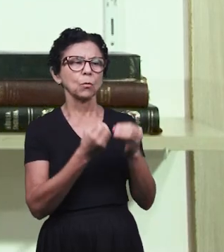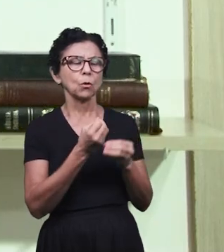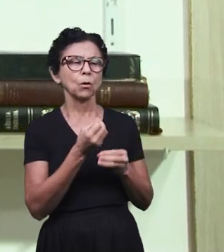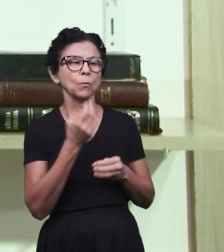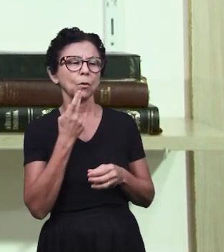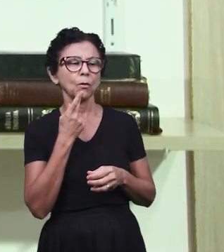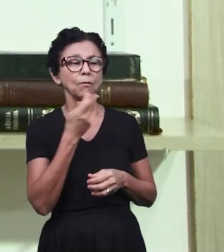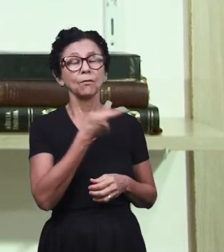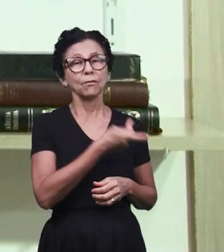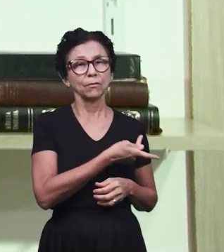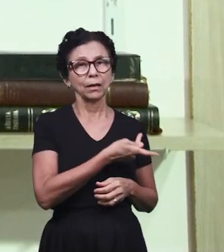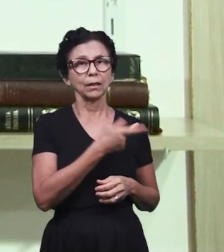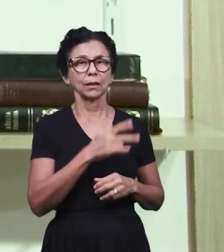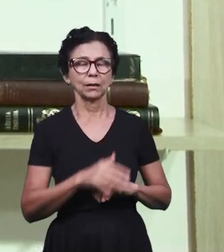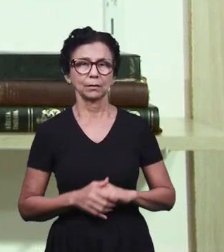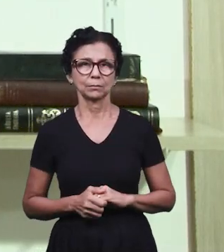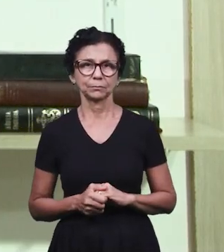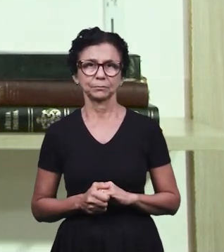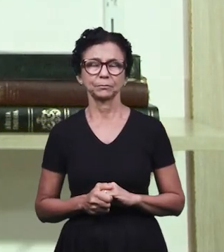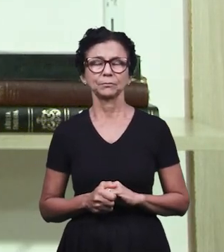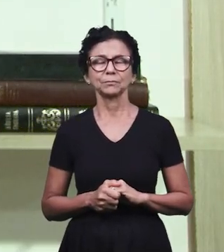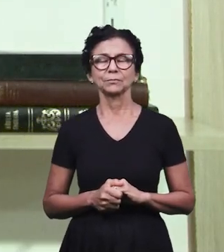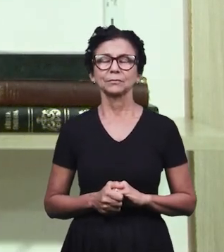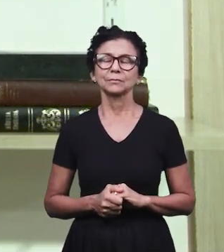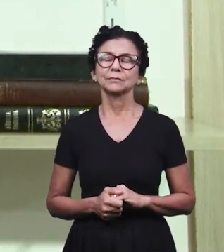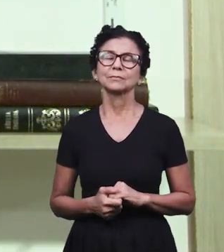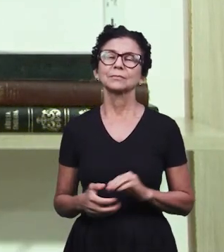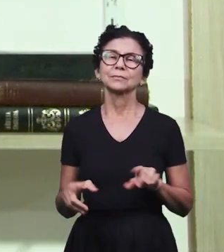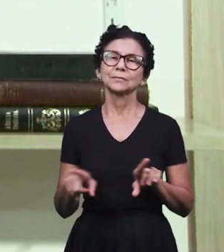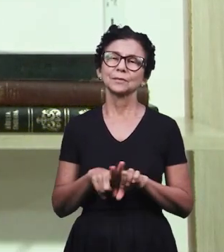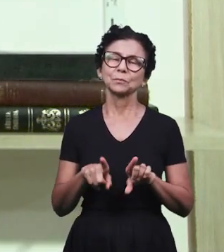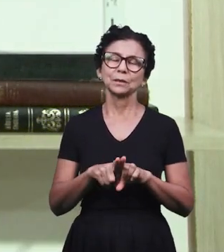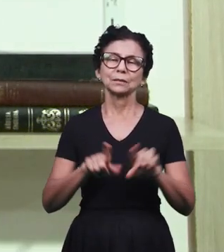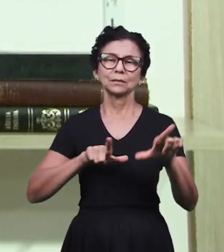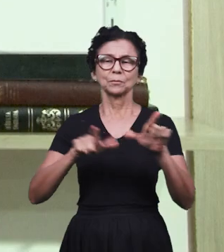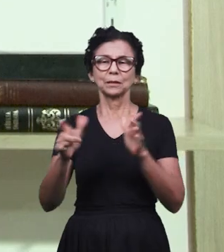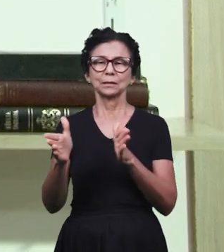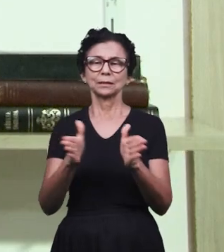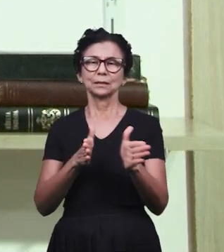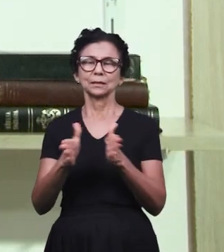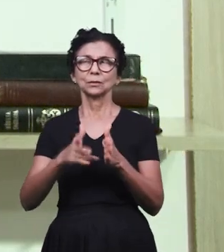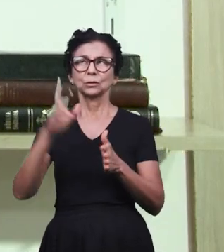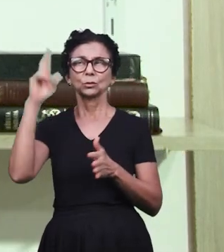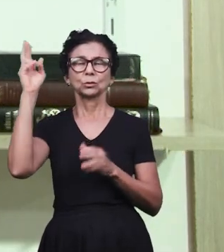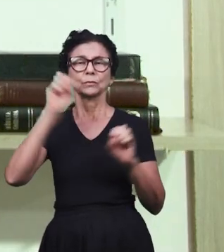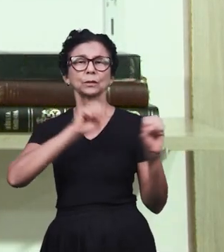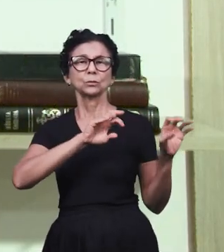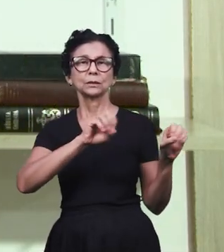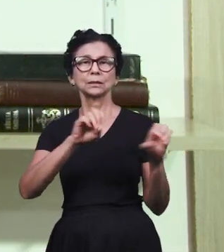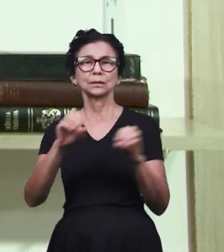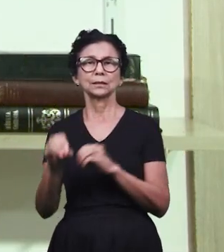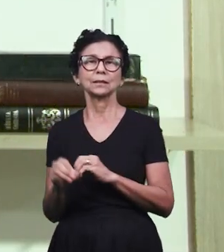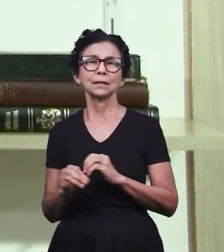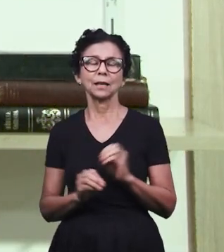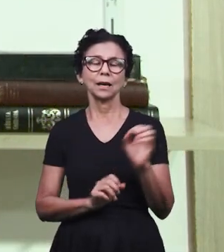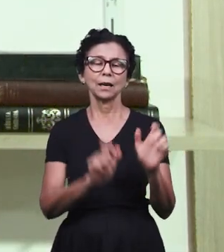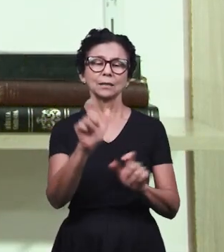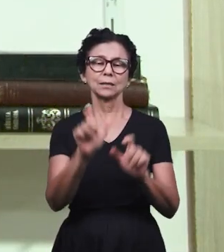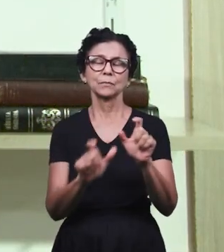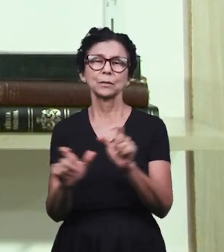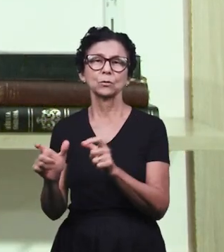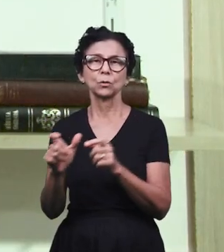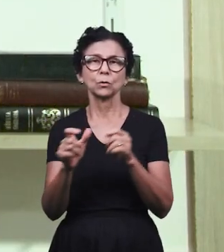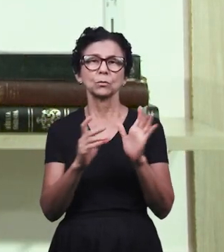nos ensinar nesse trabalho de acessibilidade a cuidar e acolher os nossos irmãos com a trissomia do